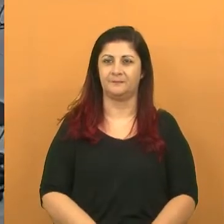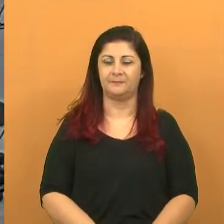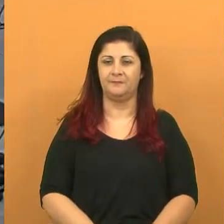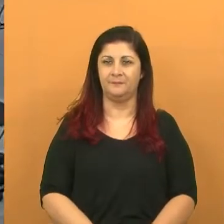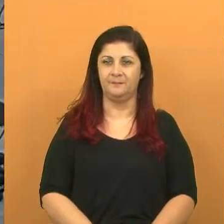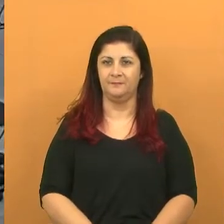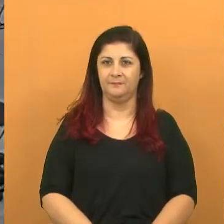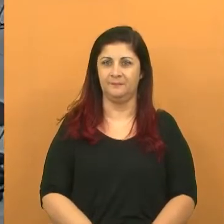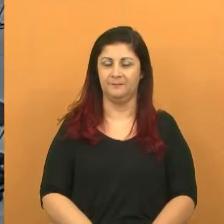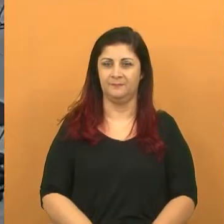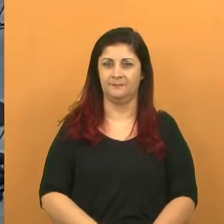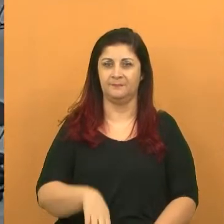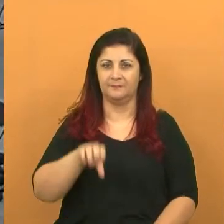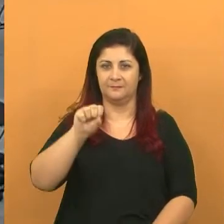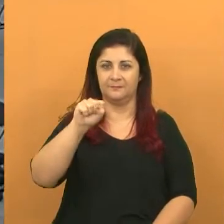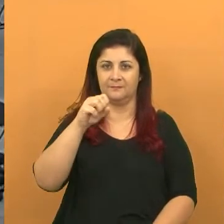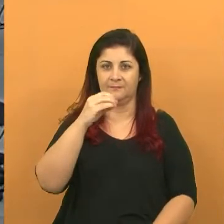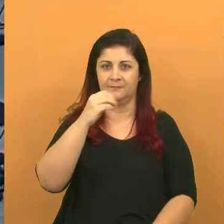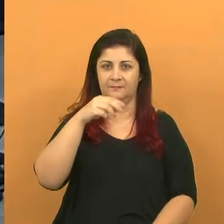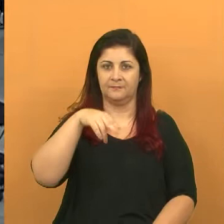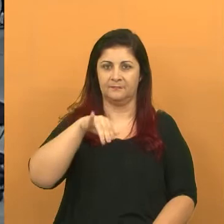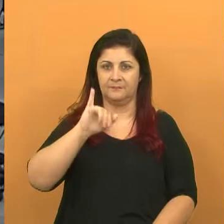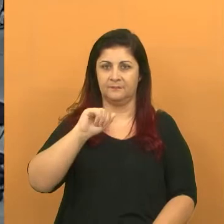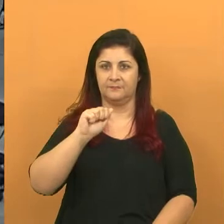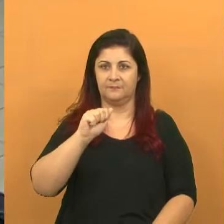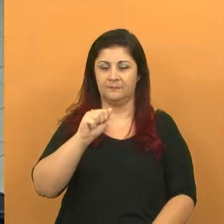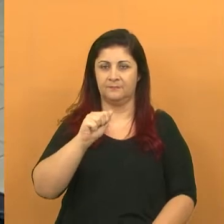Como vota a vereadora Sônia Patas da Amizade?